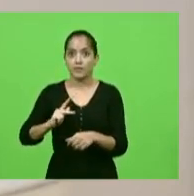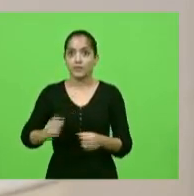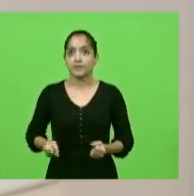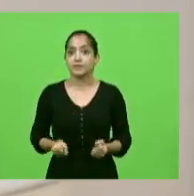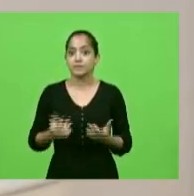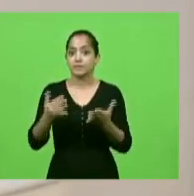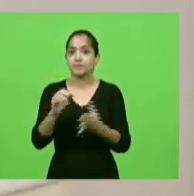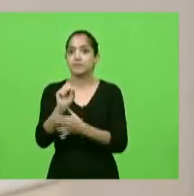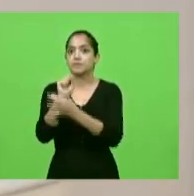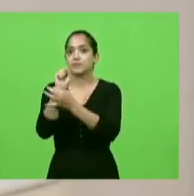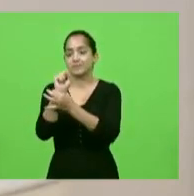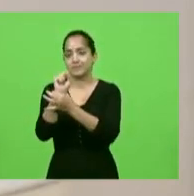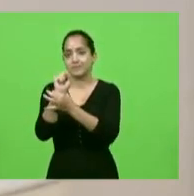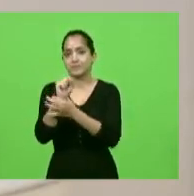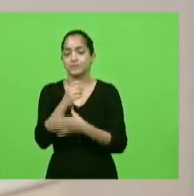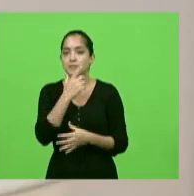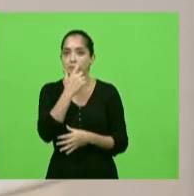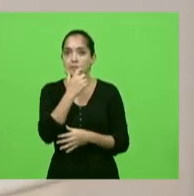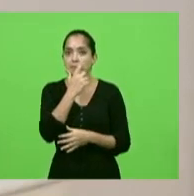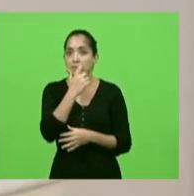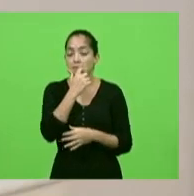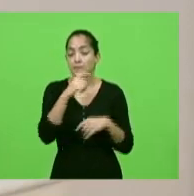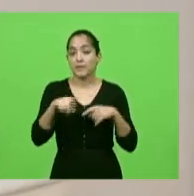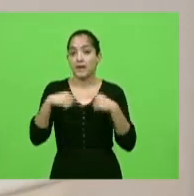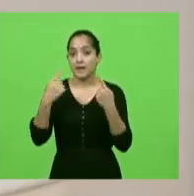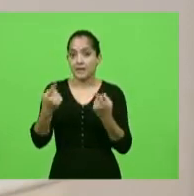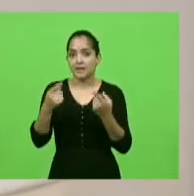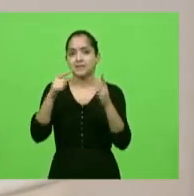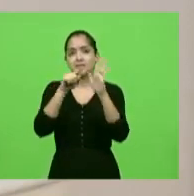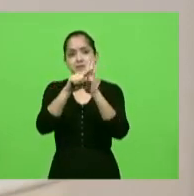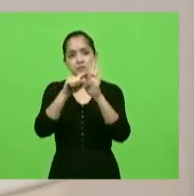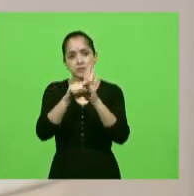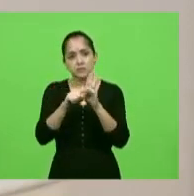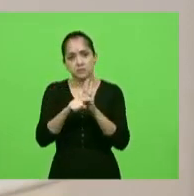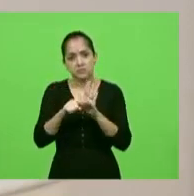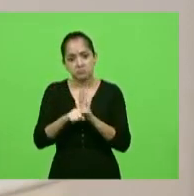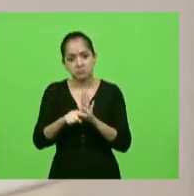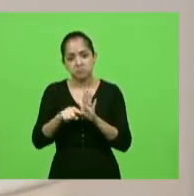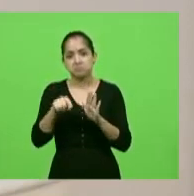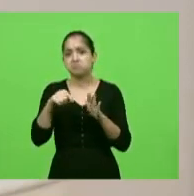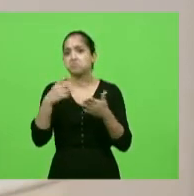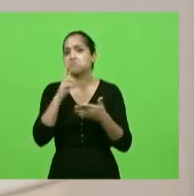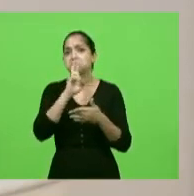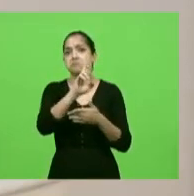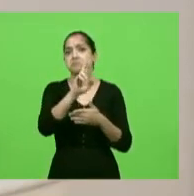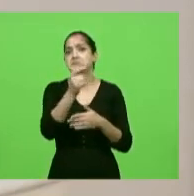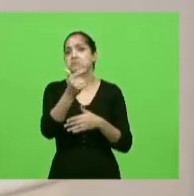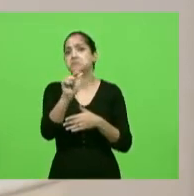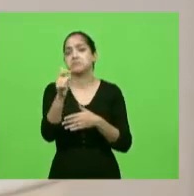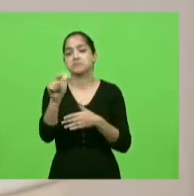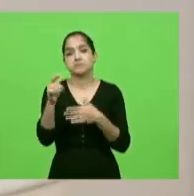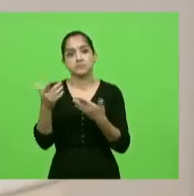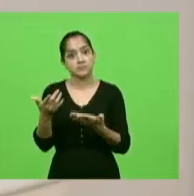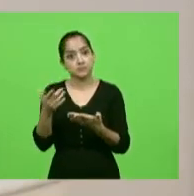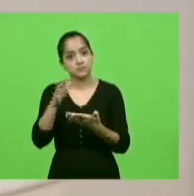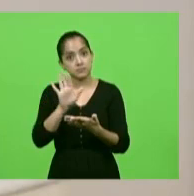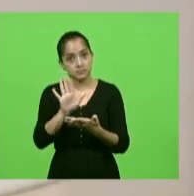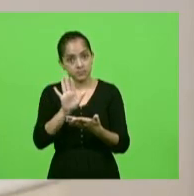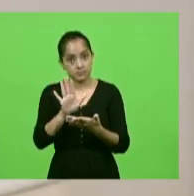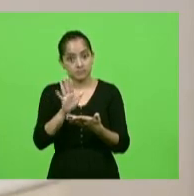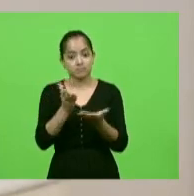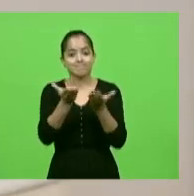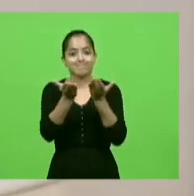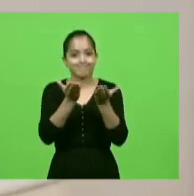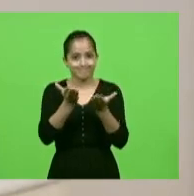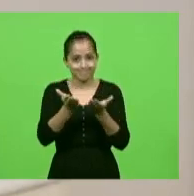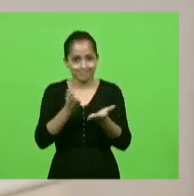garantia ao Estado? Além desses questionamentos que seguem sem resposta clara, há que se observar que a dispensa de licitação na